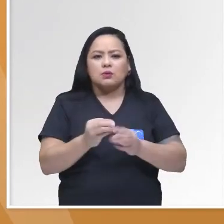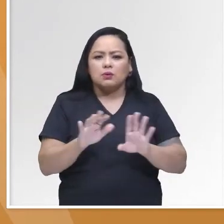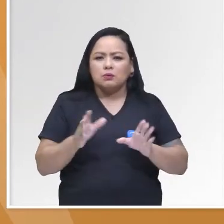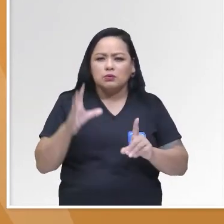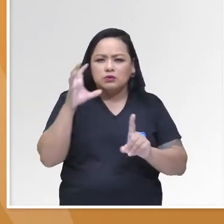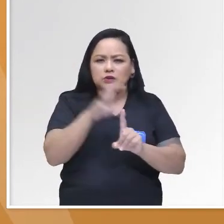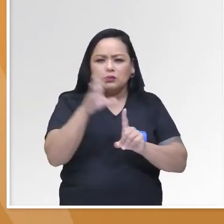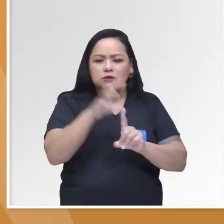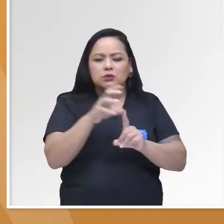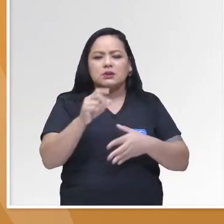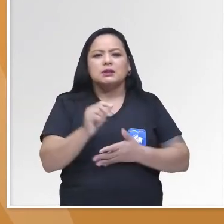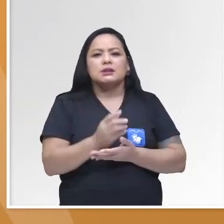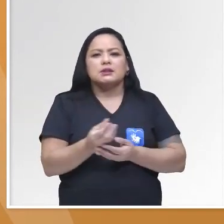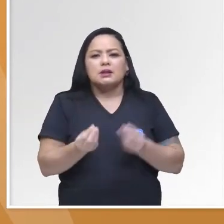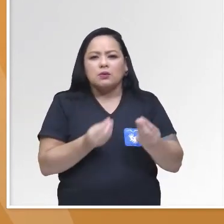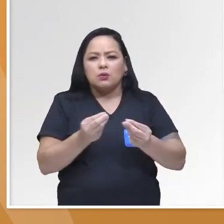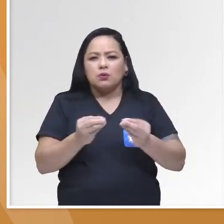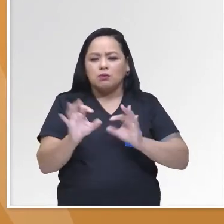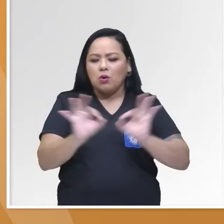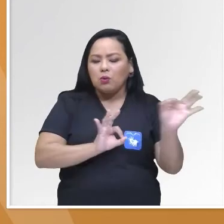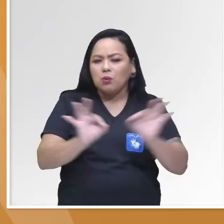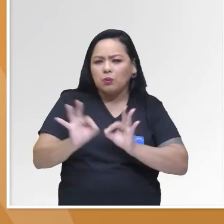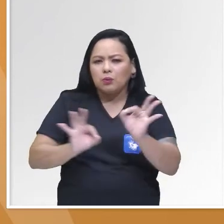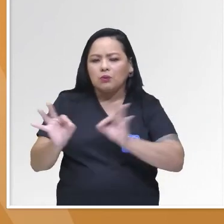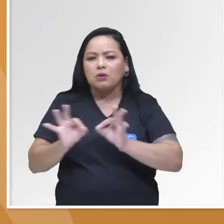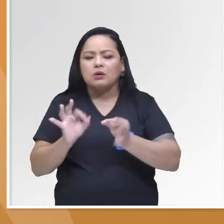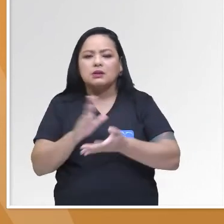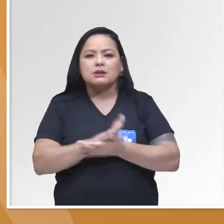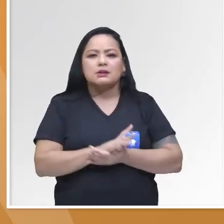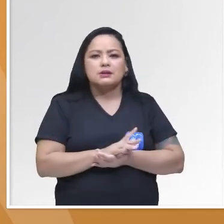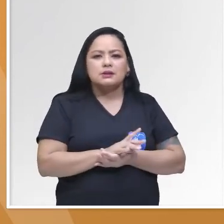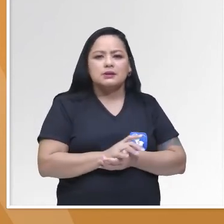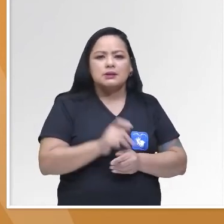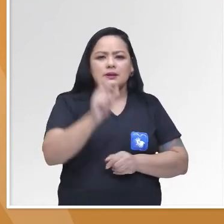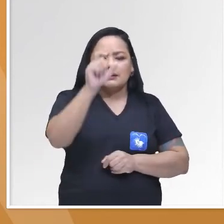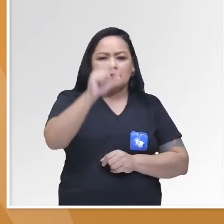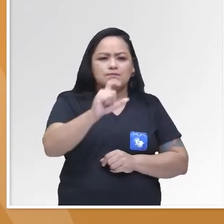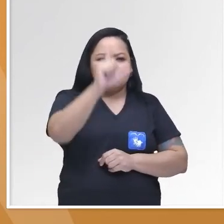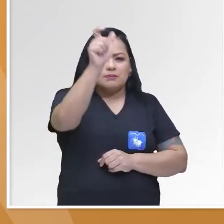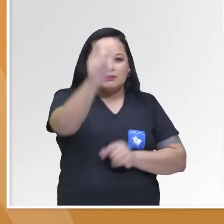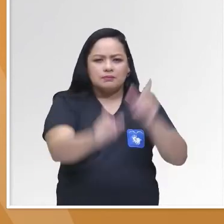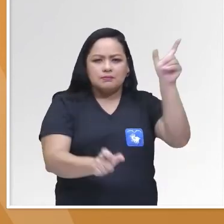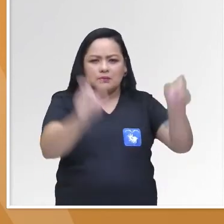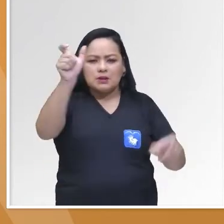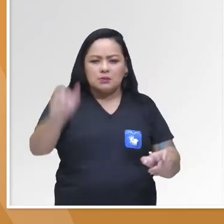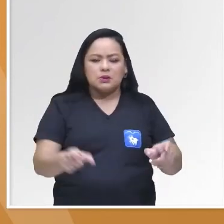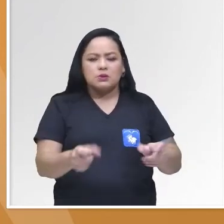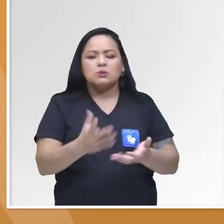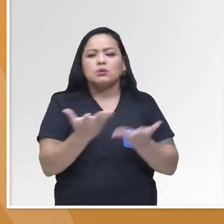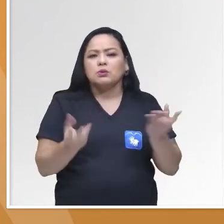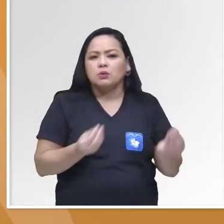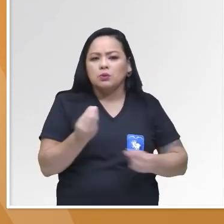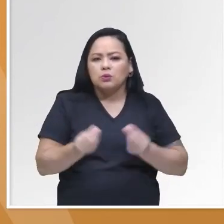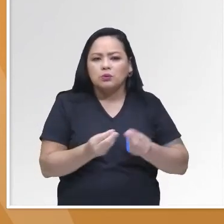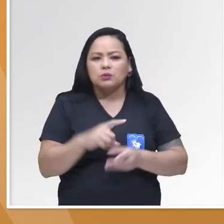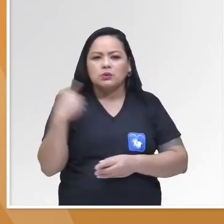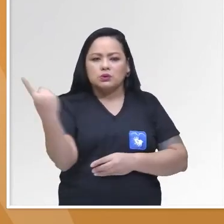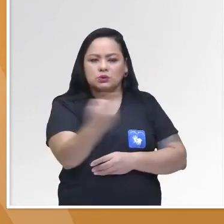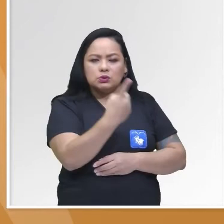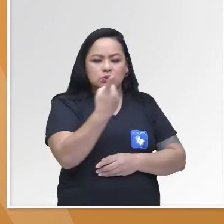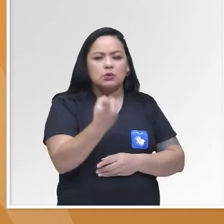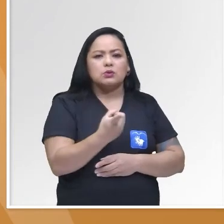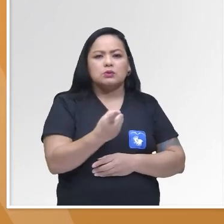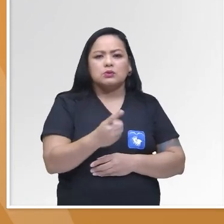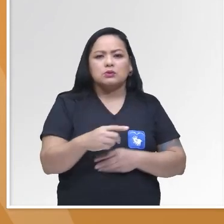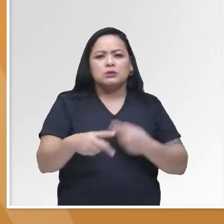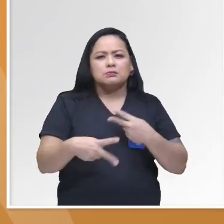a gerenciar, a organizar a posição das pessoas, dos indivíduos e dos nossos